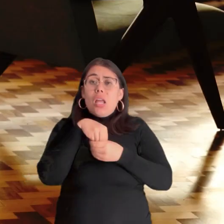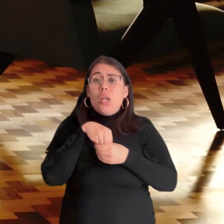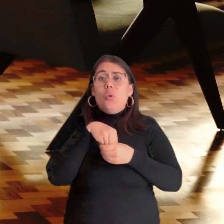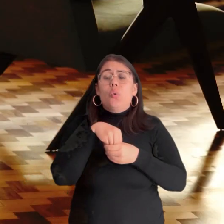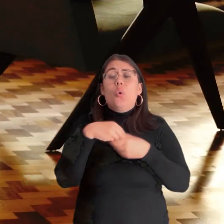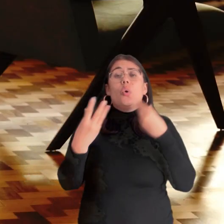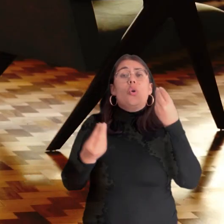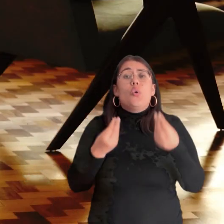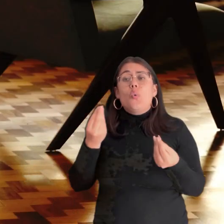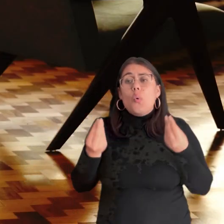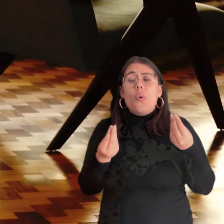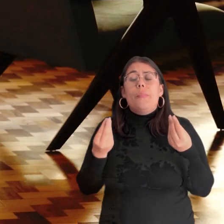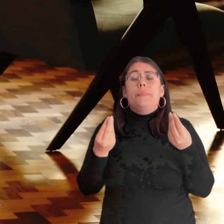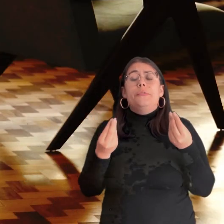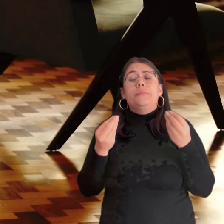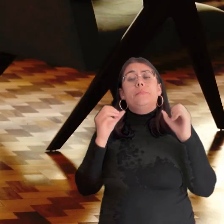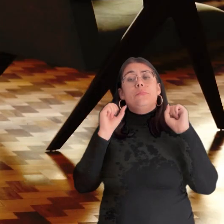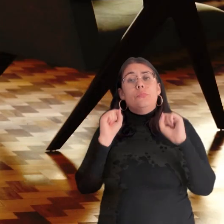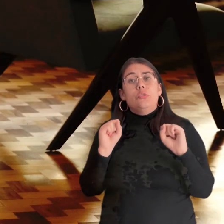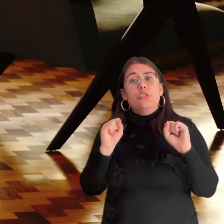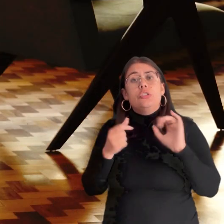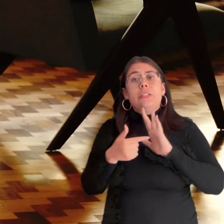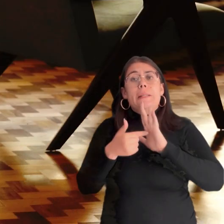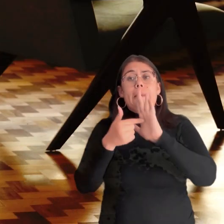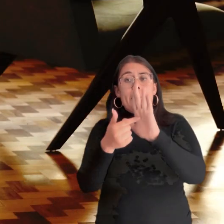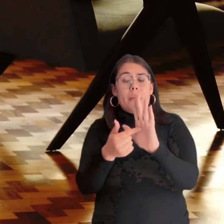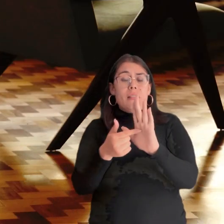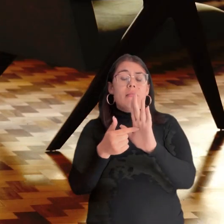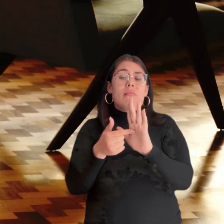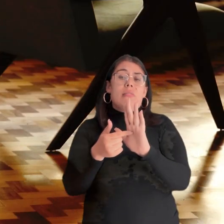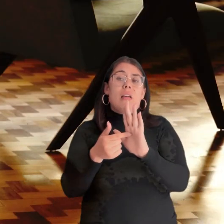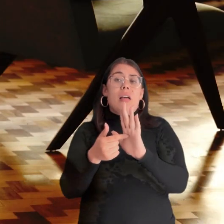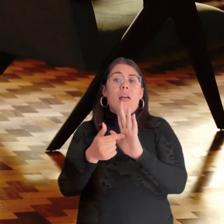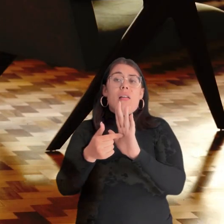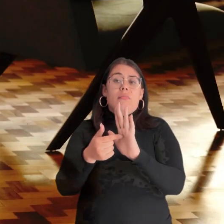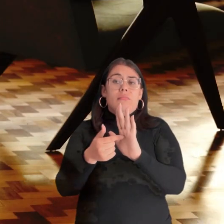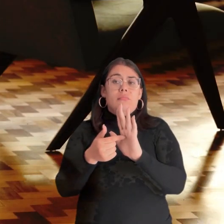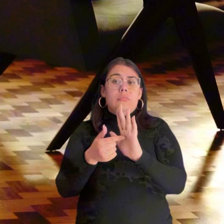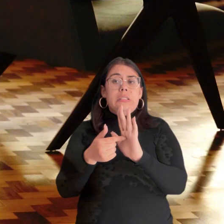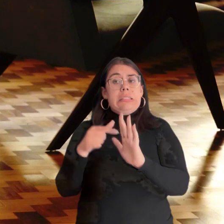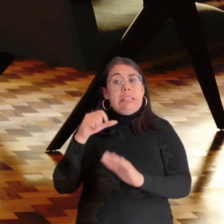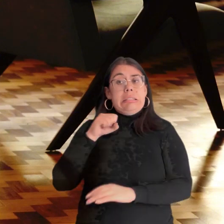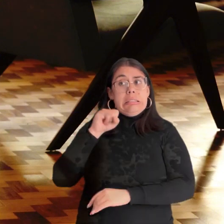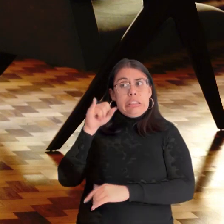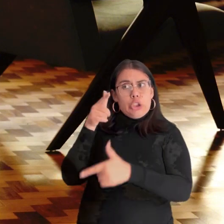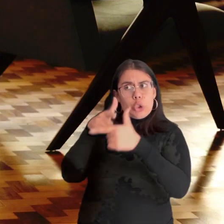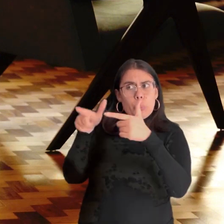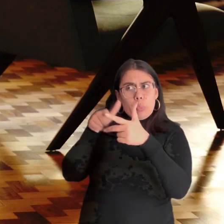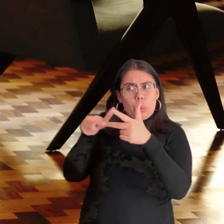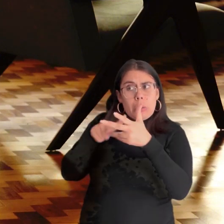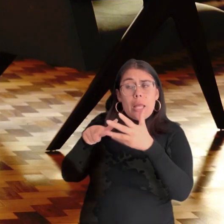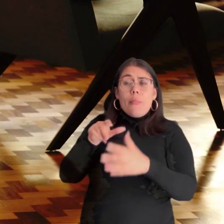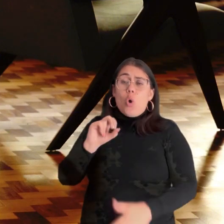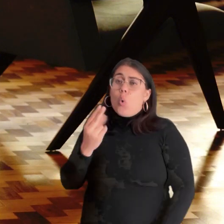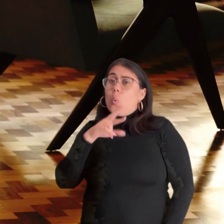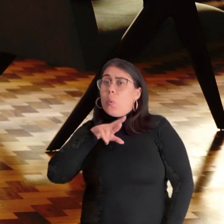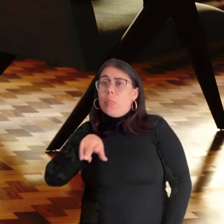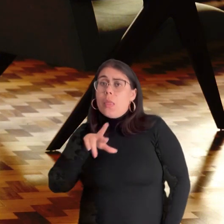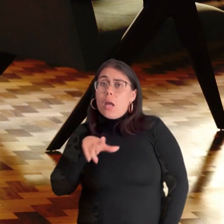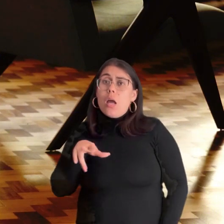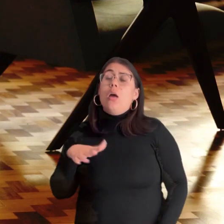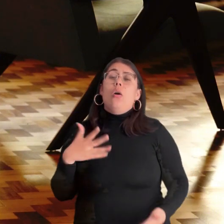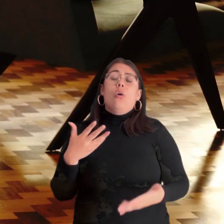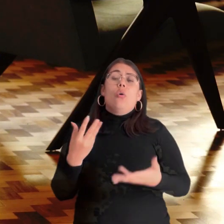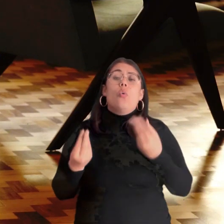se apresentava naquele momento. Se tinha alguma patologia ou não, quais foram os materiais utilizados. Então,